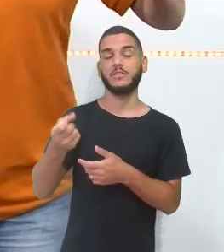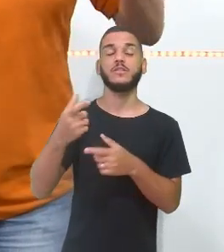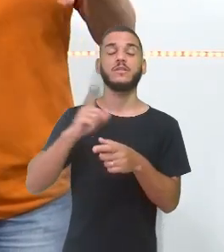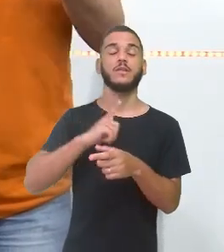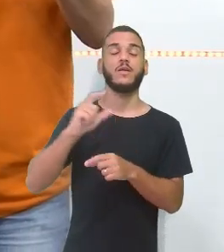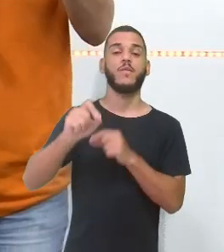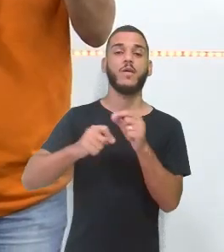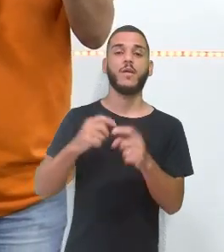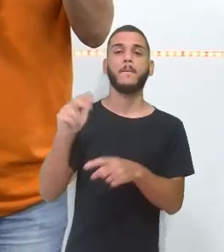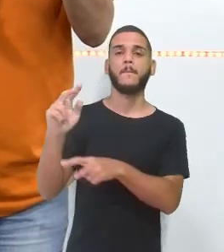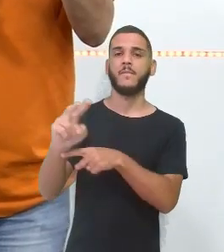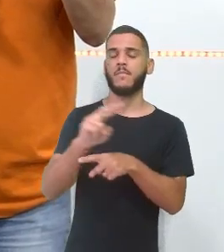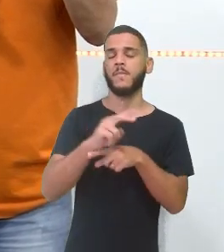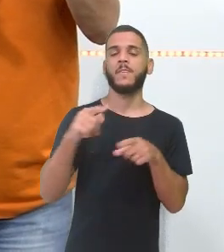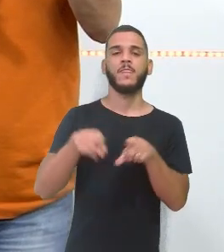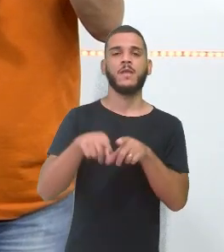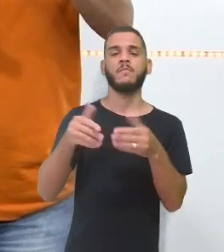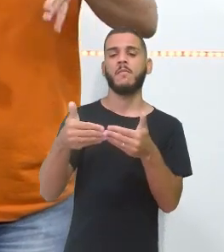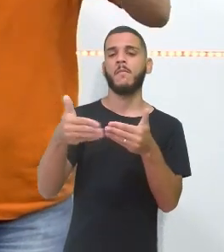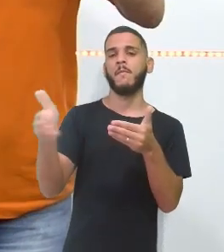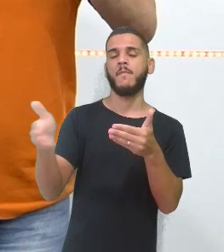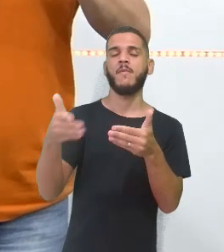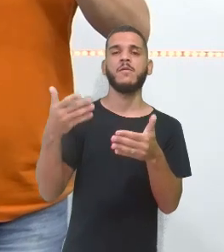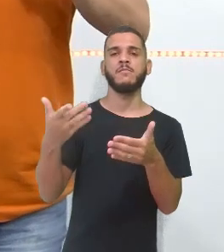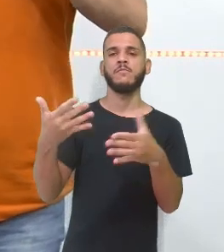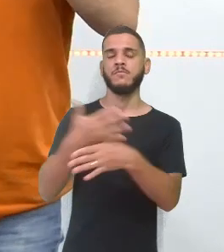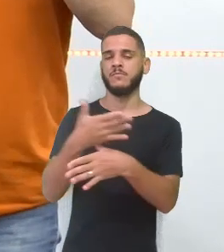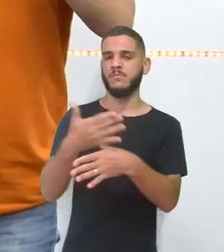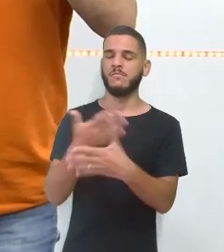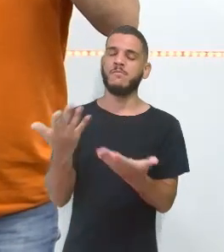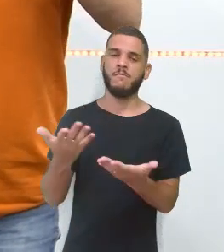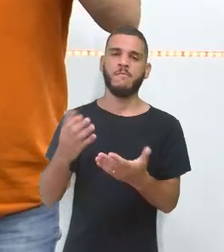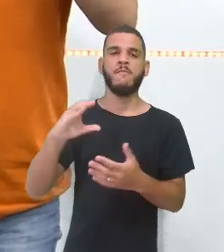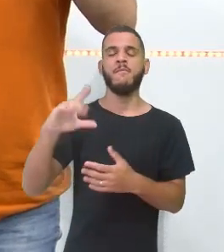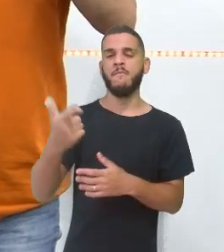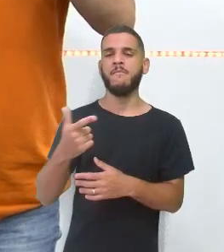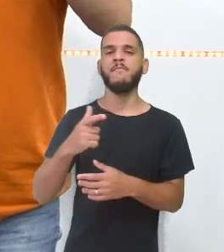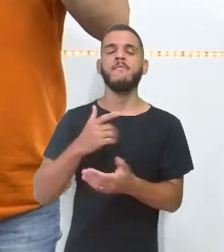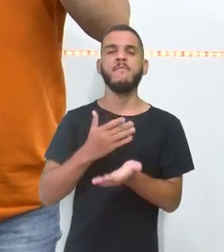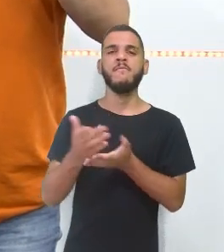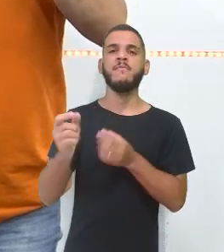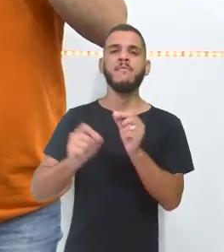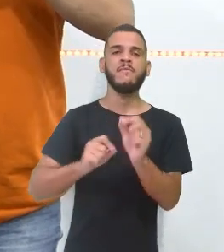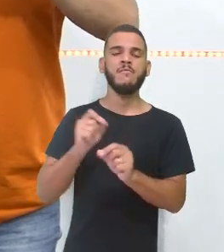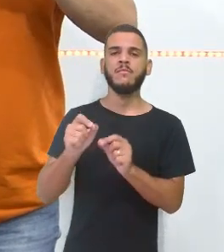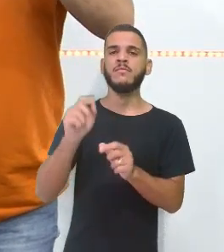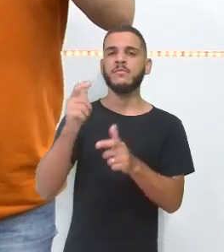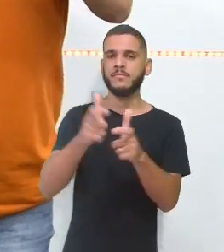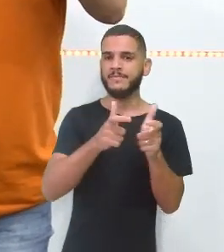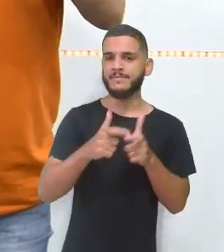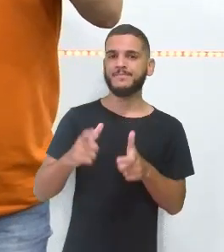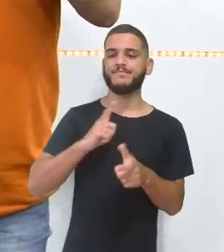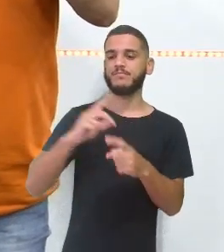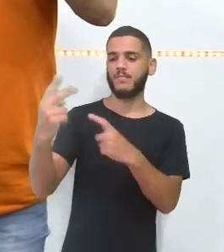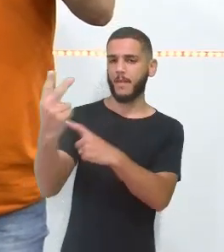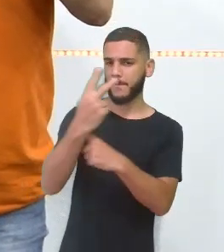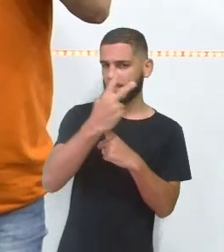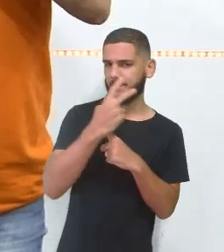como abertura da cidade. Então, claro, eles já começavam em alguns lugares, né, se